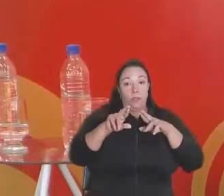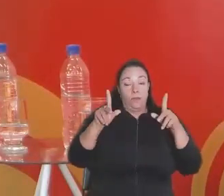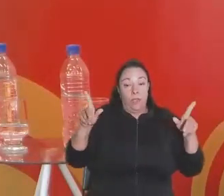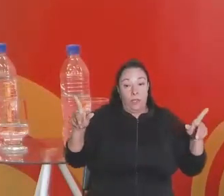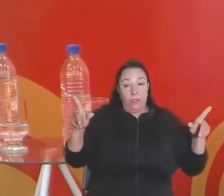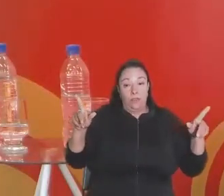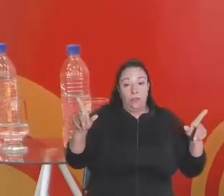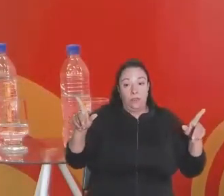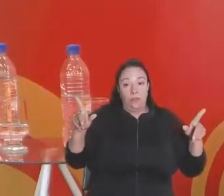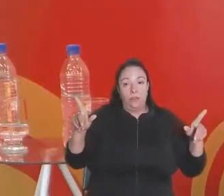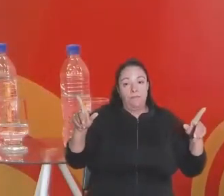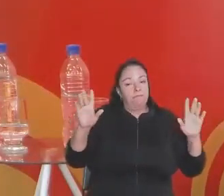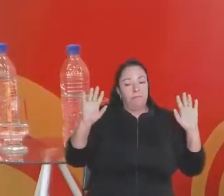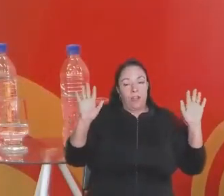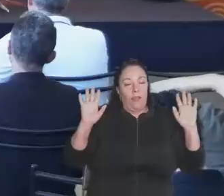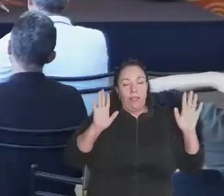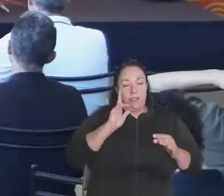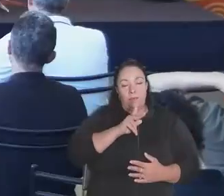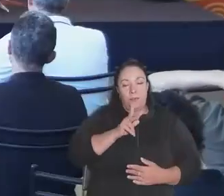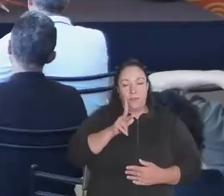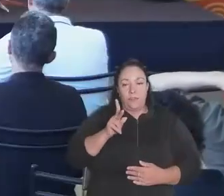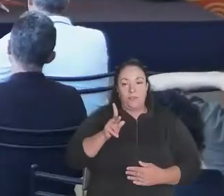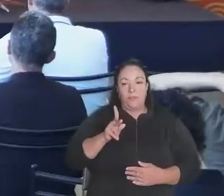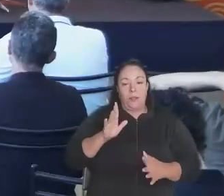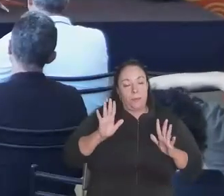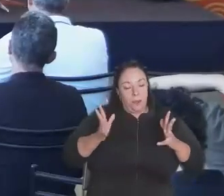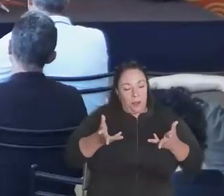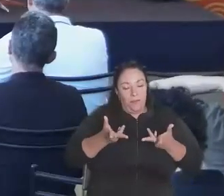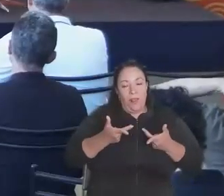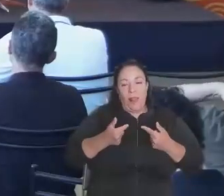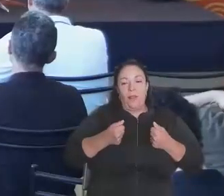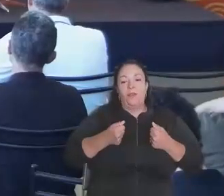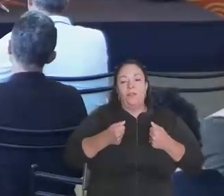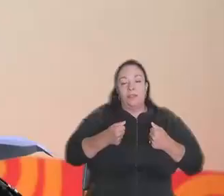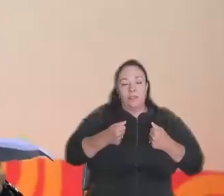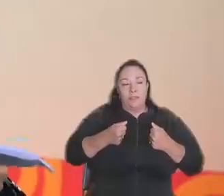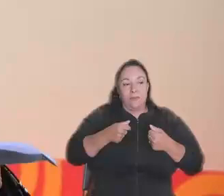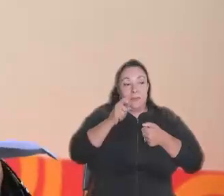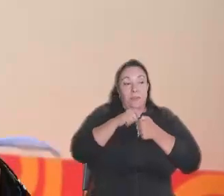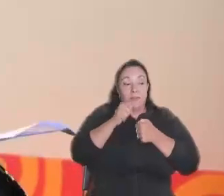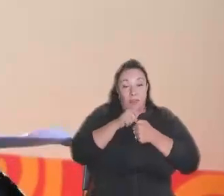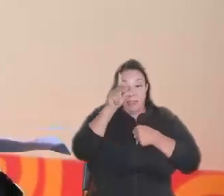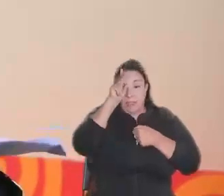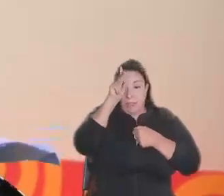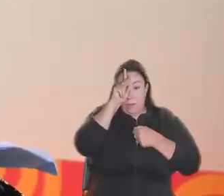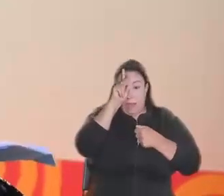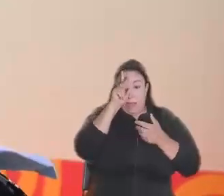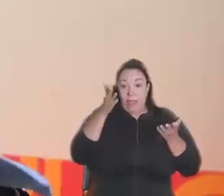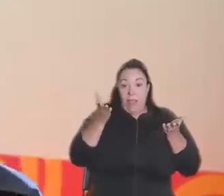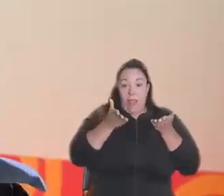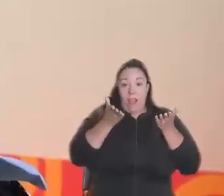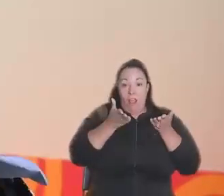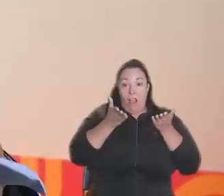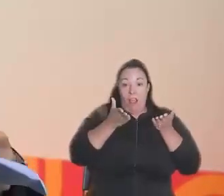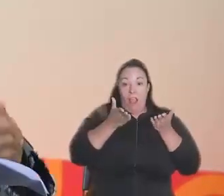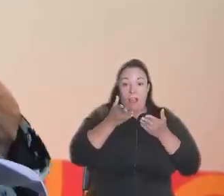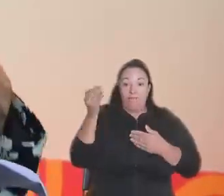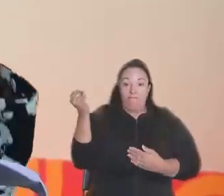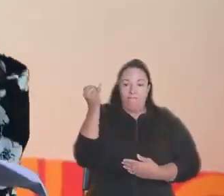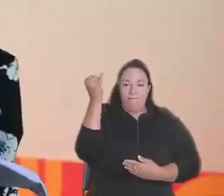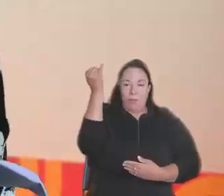Então, é isso, professora. Depende. Maravilhoso. Me fez lembrar aqui agora um componente